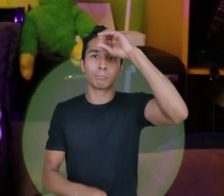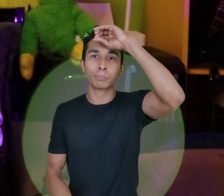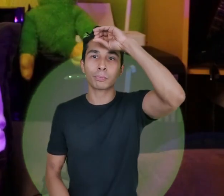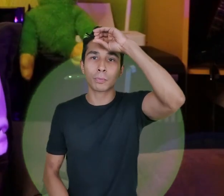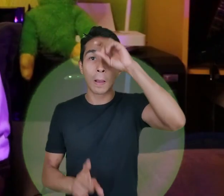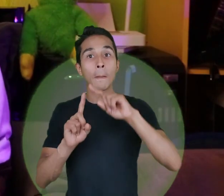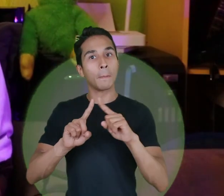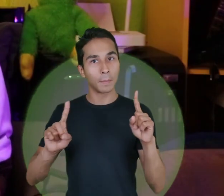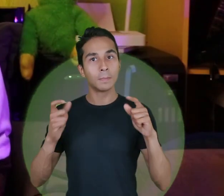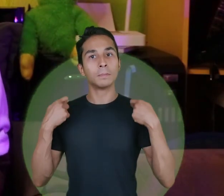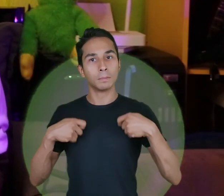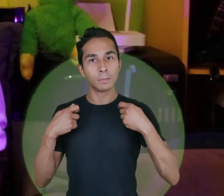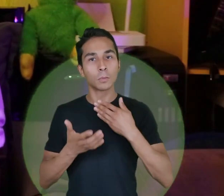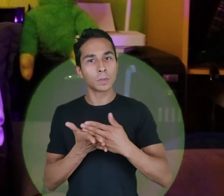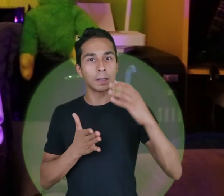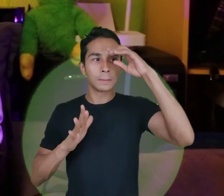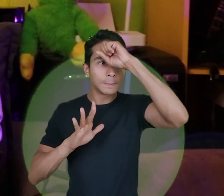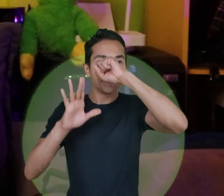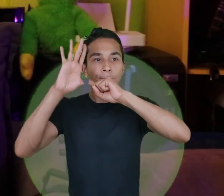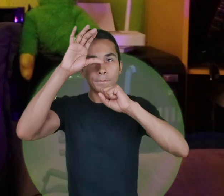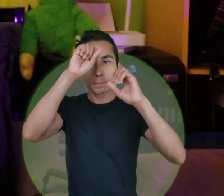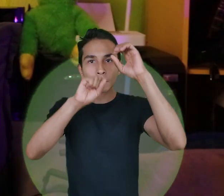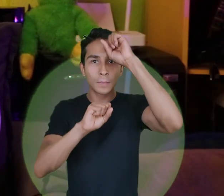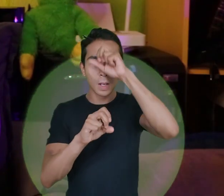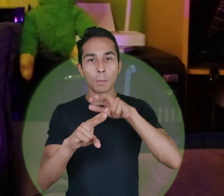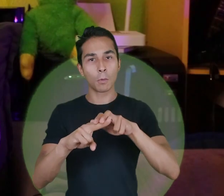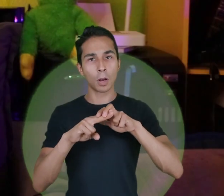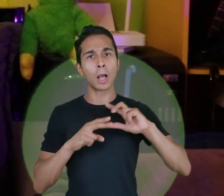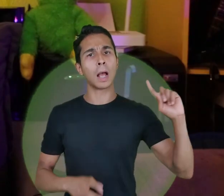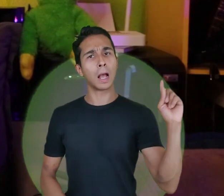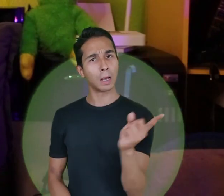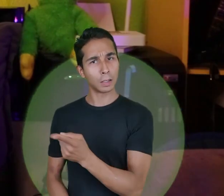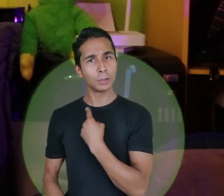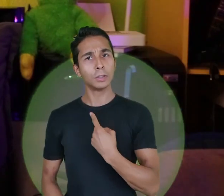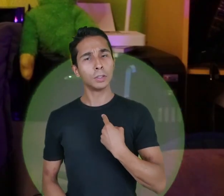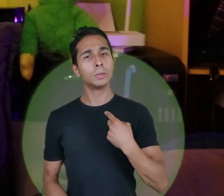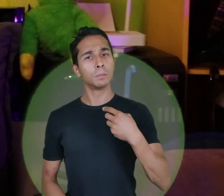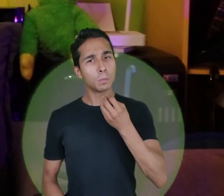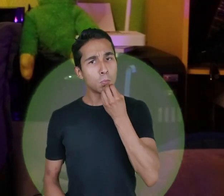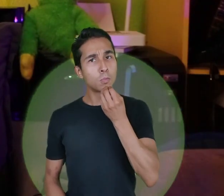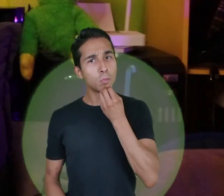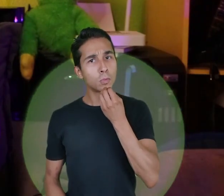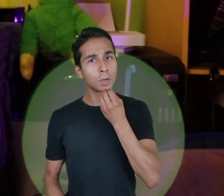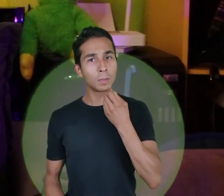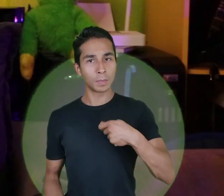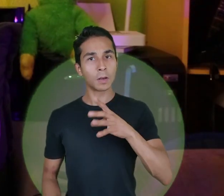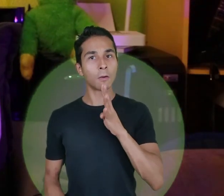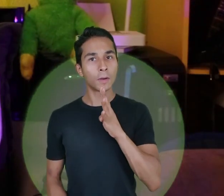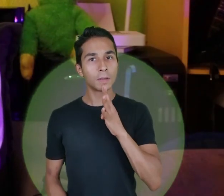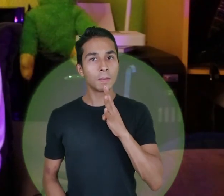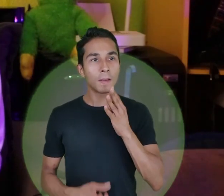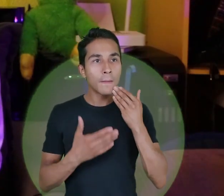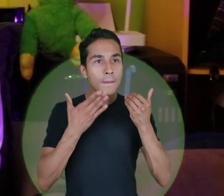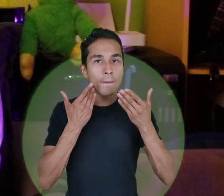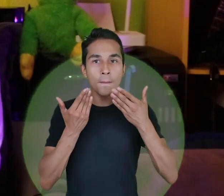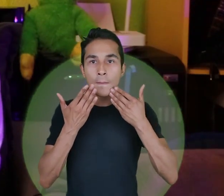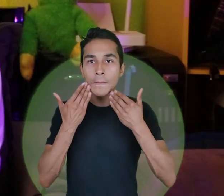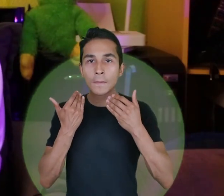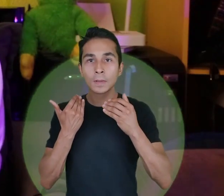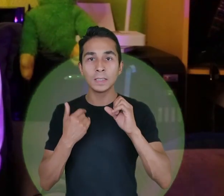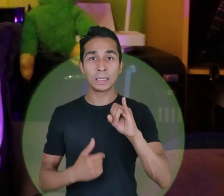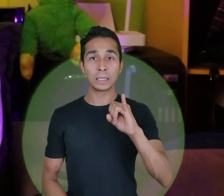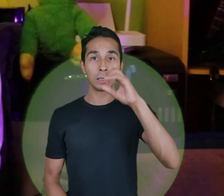precisa se apropriar disso, sabe? Porque esses lugares também são nossos, sabe? E tipo, se a gente não tem conhecimento sobre isso, se isso não é